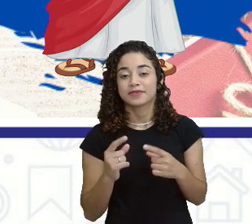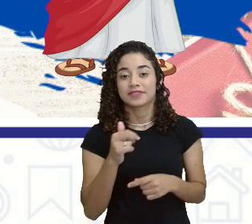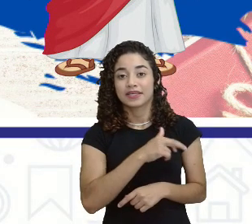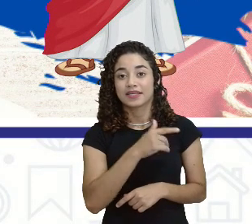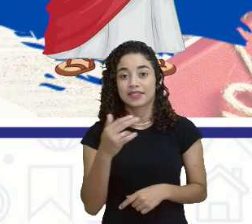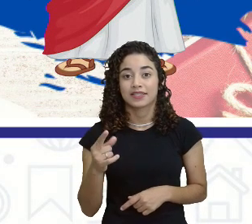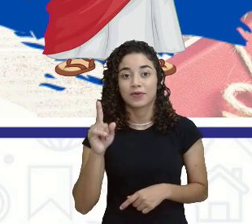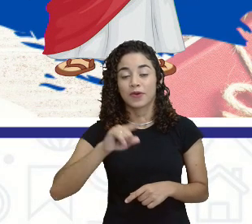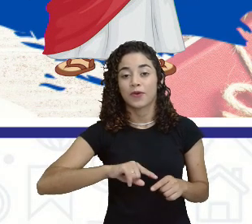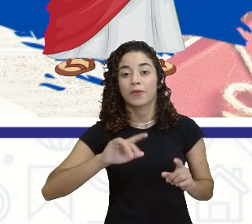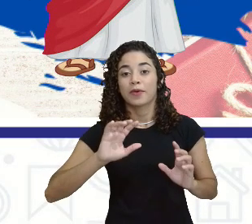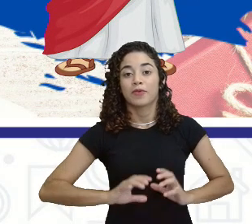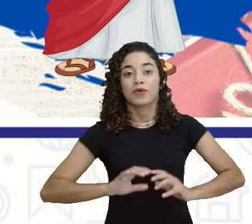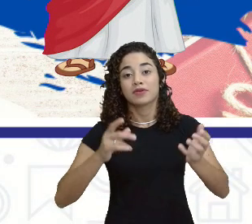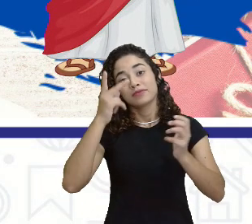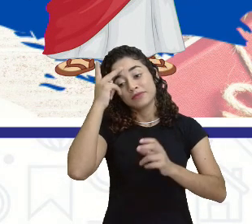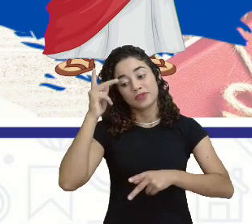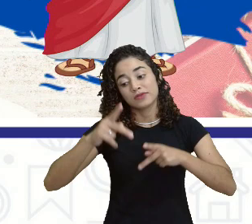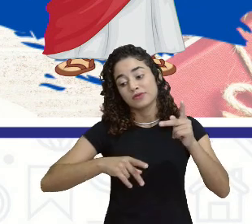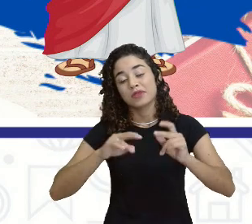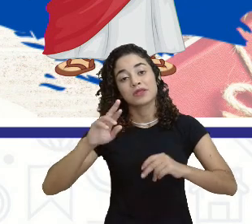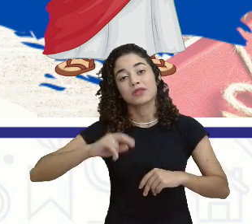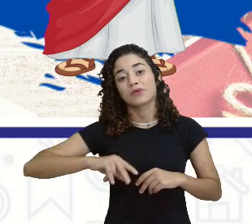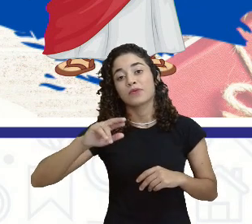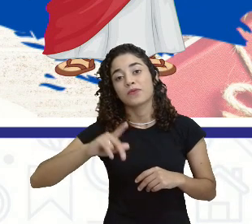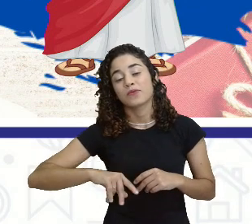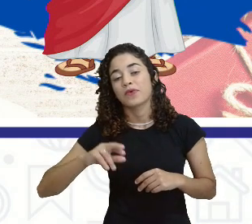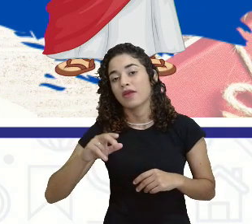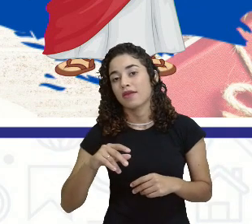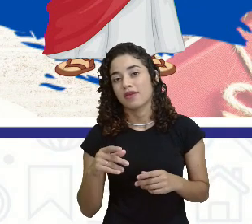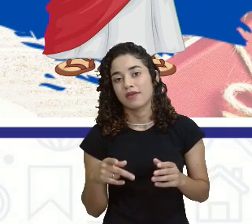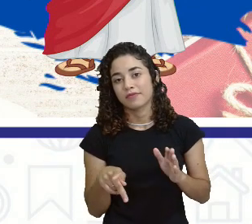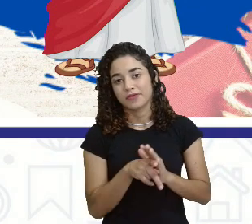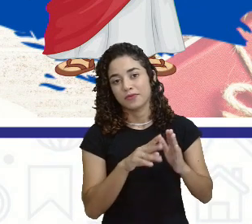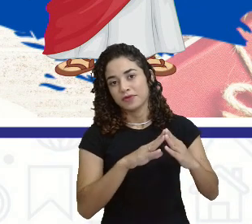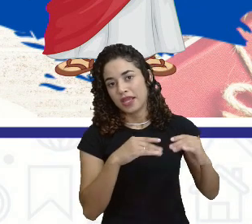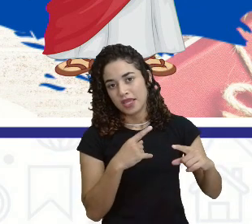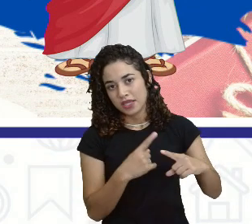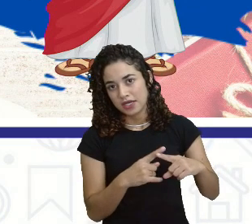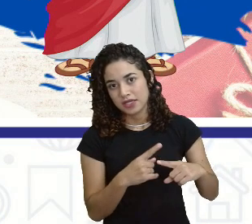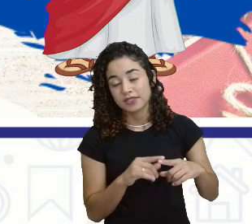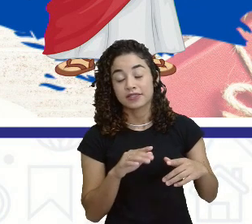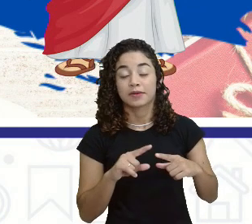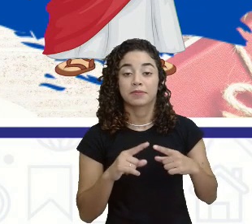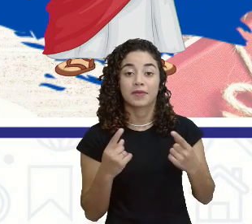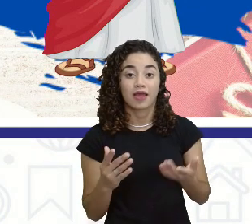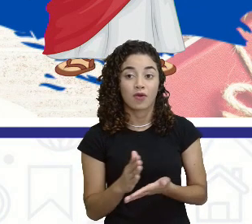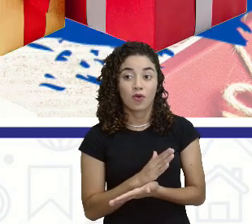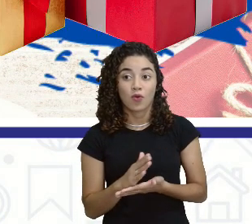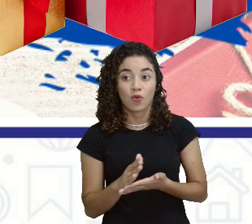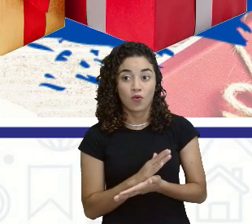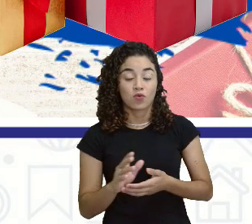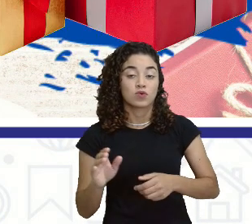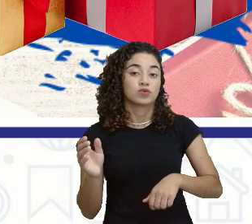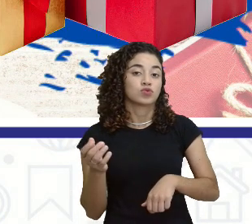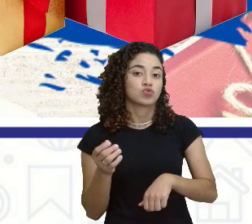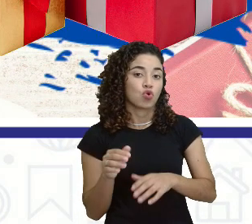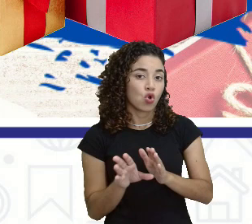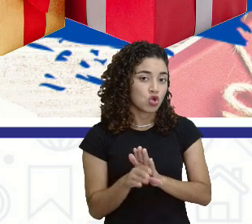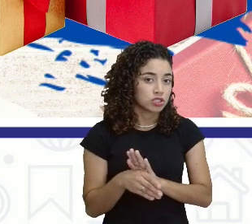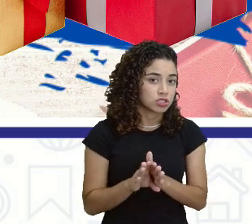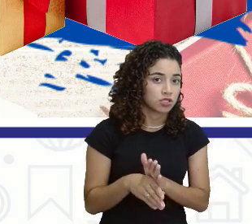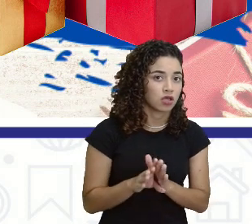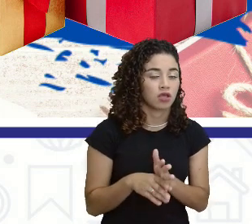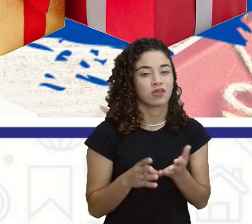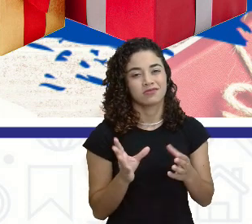comemorado por muitos não cristãos, sendo que alguns de seus costumes populares e temas têm origens pré-cristãs ou seculares.